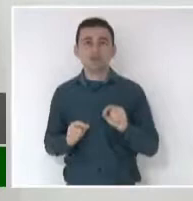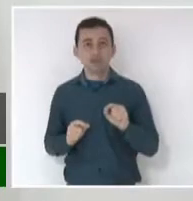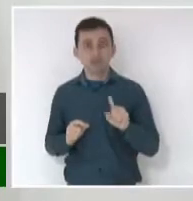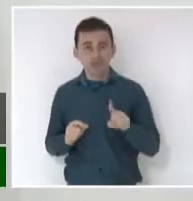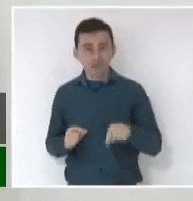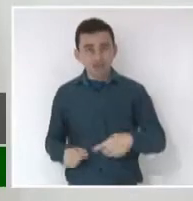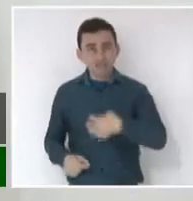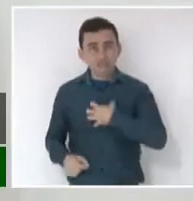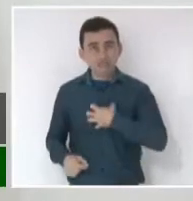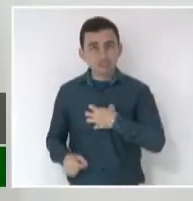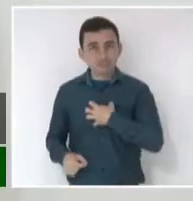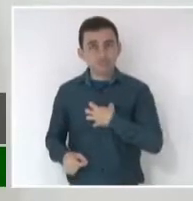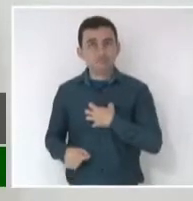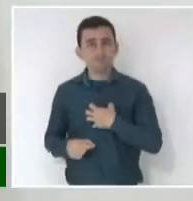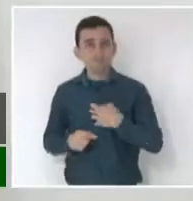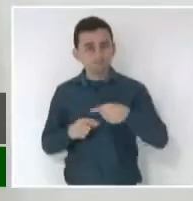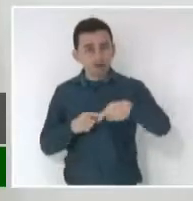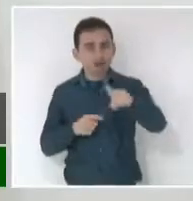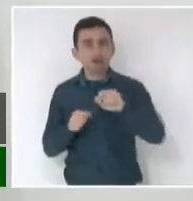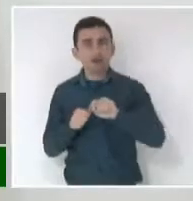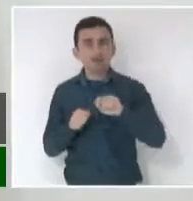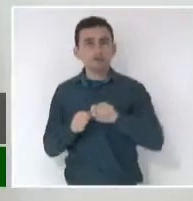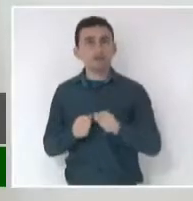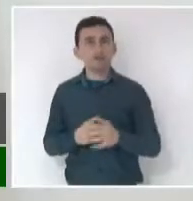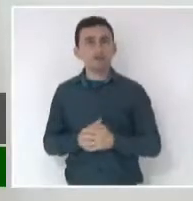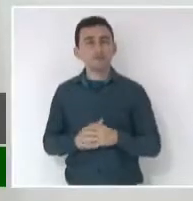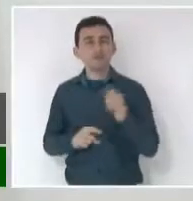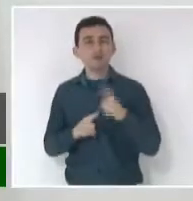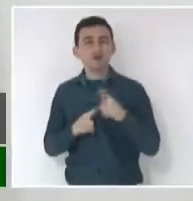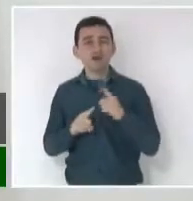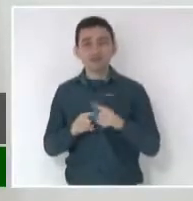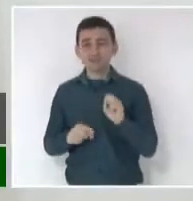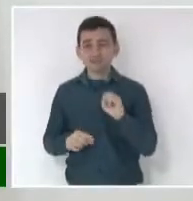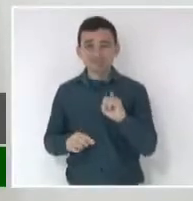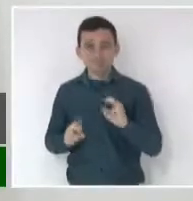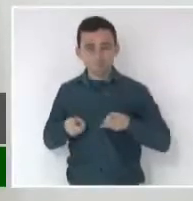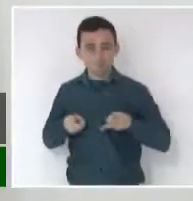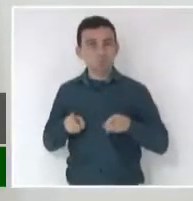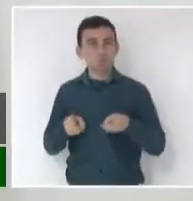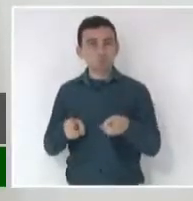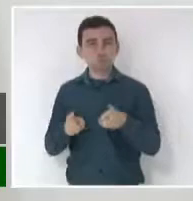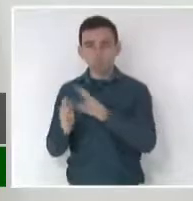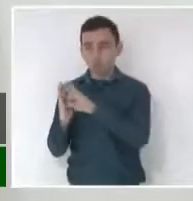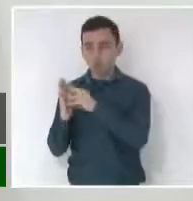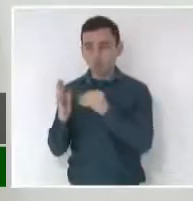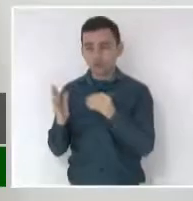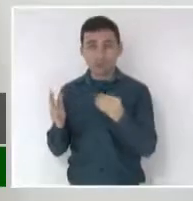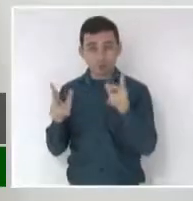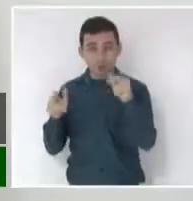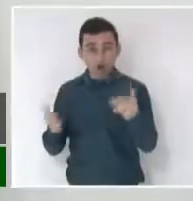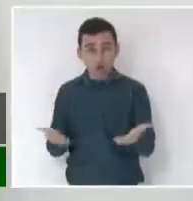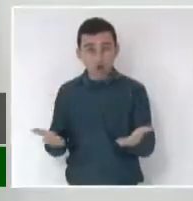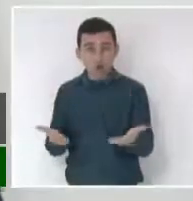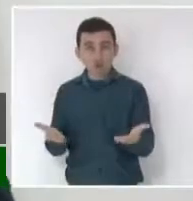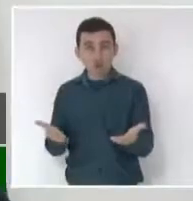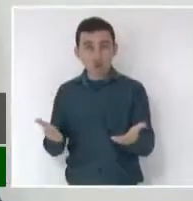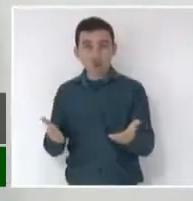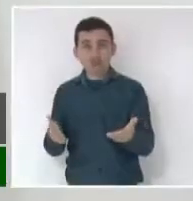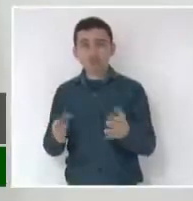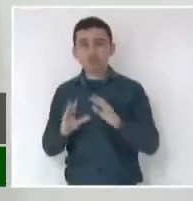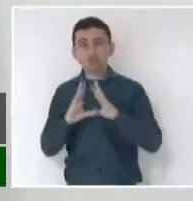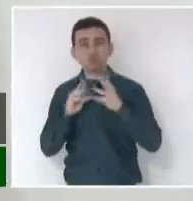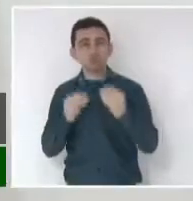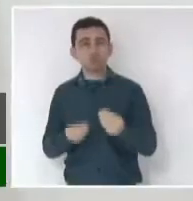atitudes. Porque se as coisas continuarem, um modelo que aí está, todo